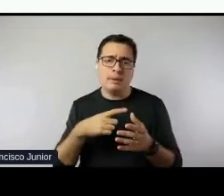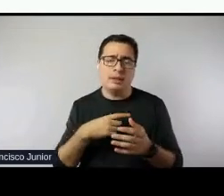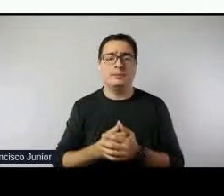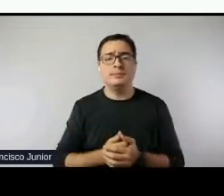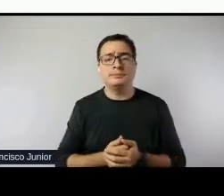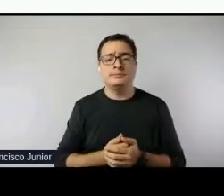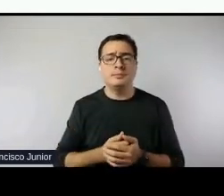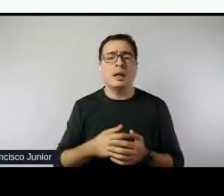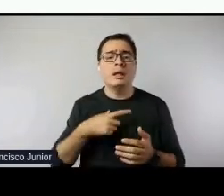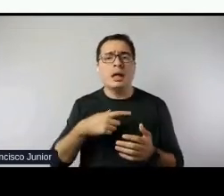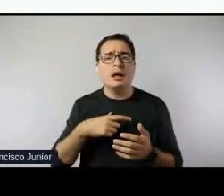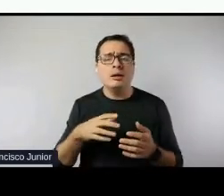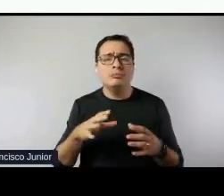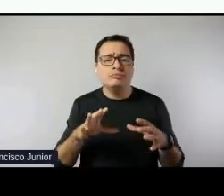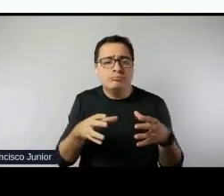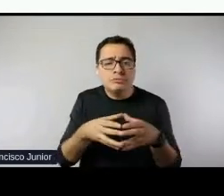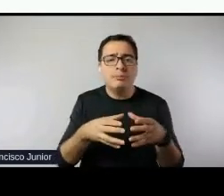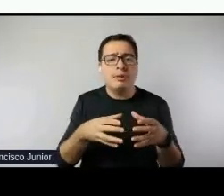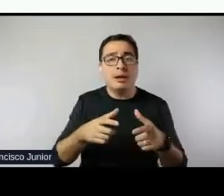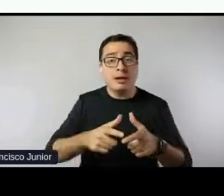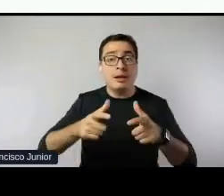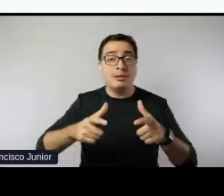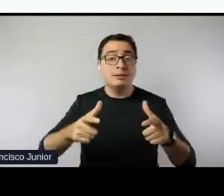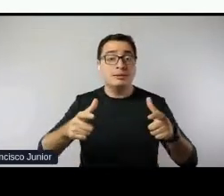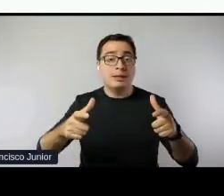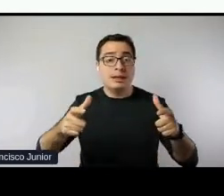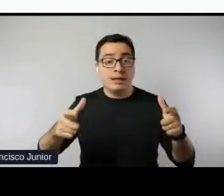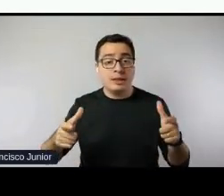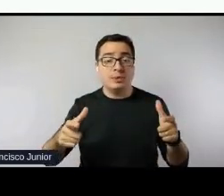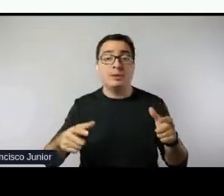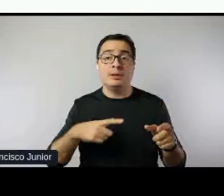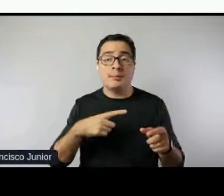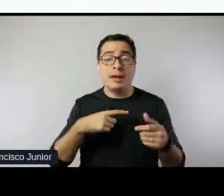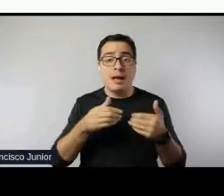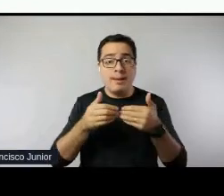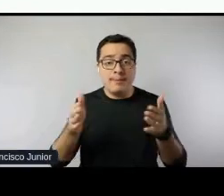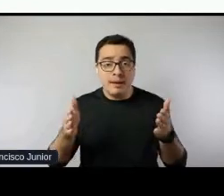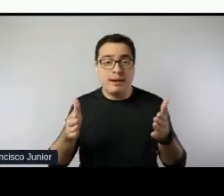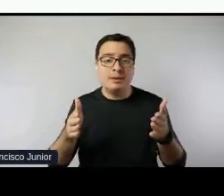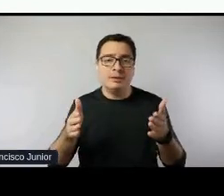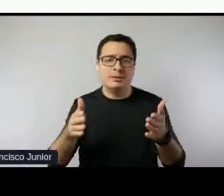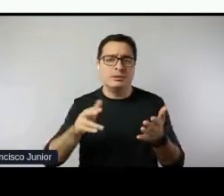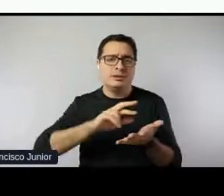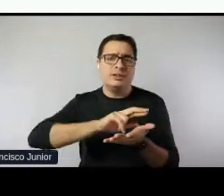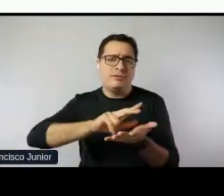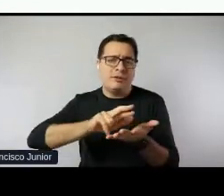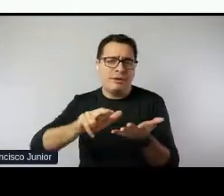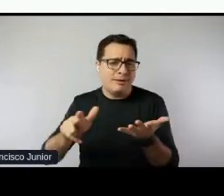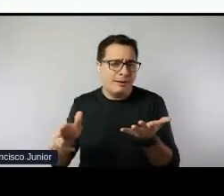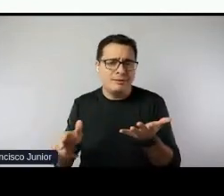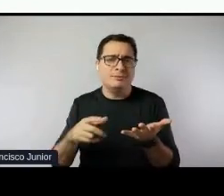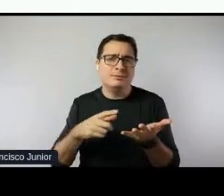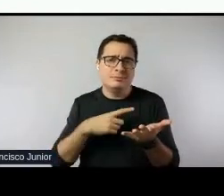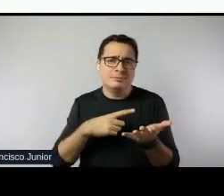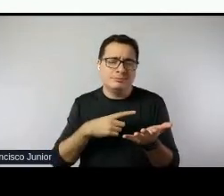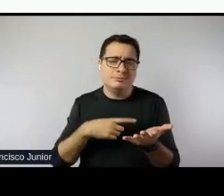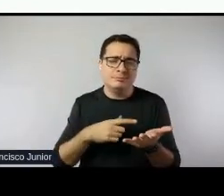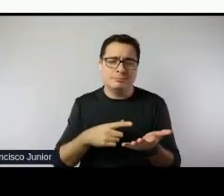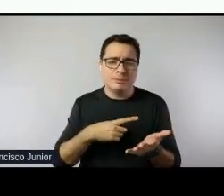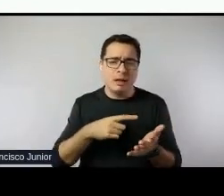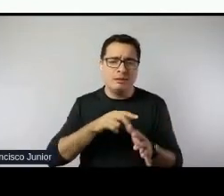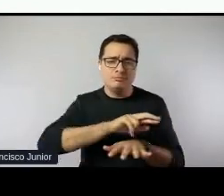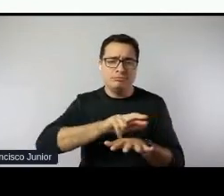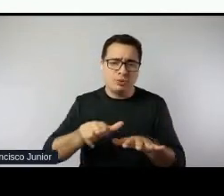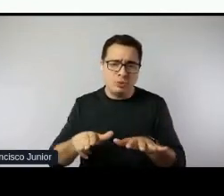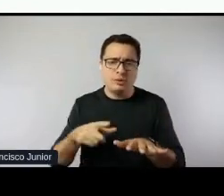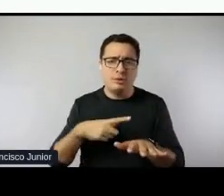um time que está crescendo, né, e está aberto a todas as diversidades, né? Então,